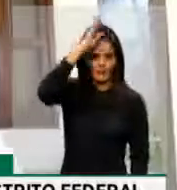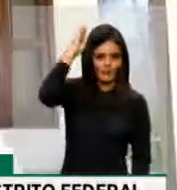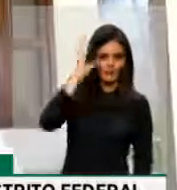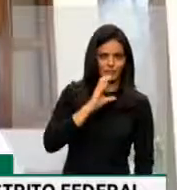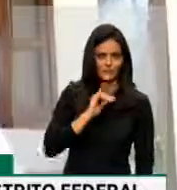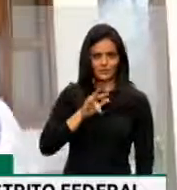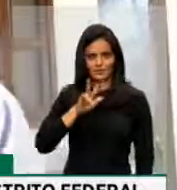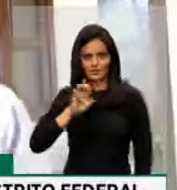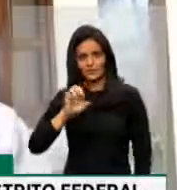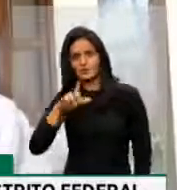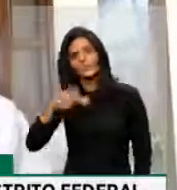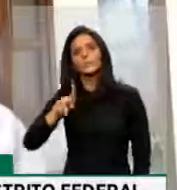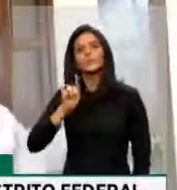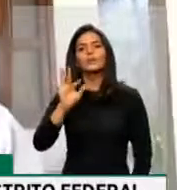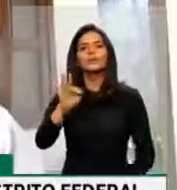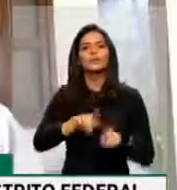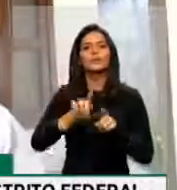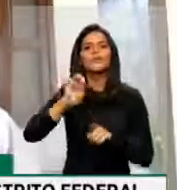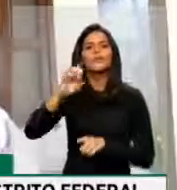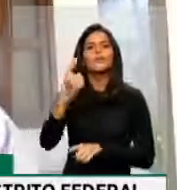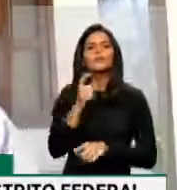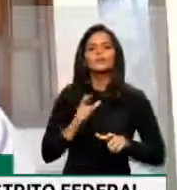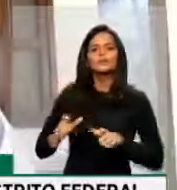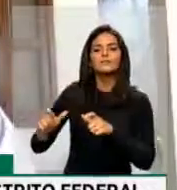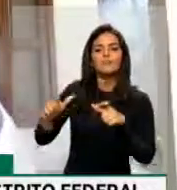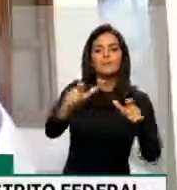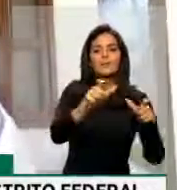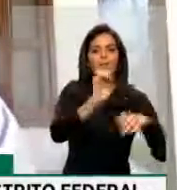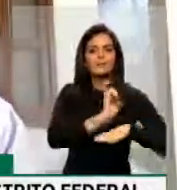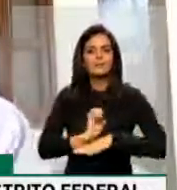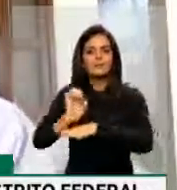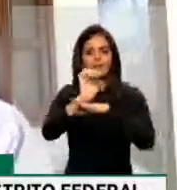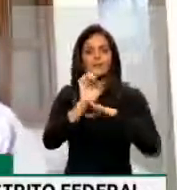policiais civis do Distrito Federal e dos ex-territórios, especialmente os do meu querido Amapá.